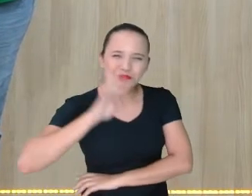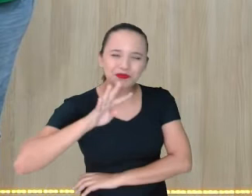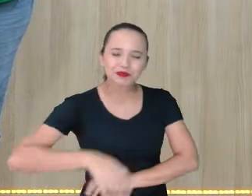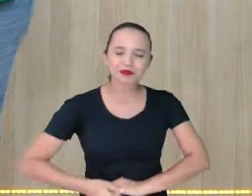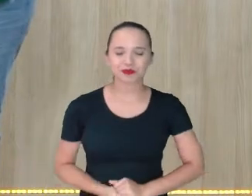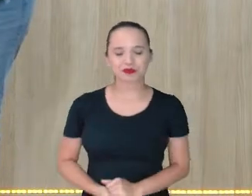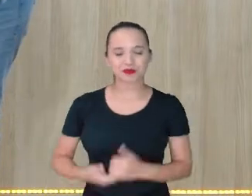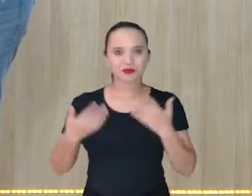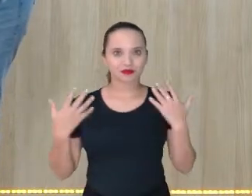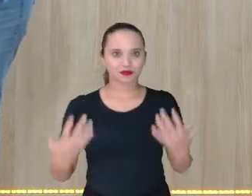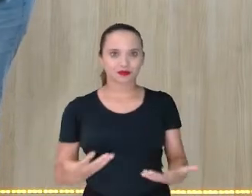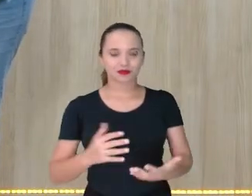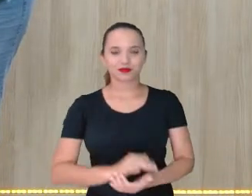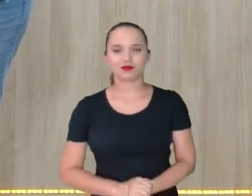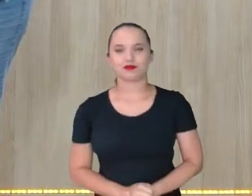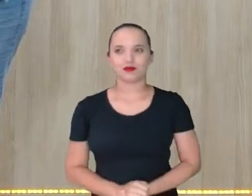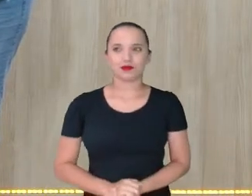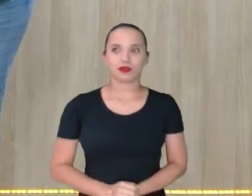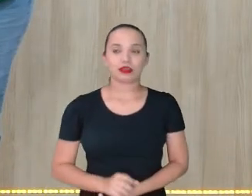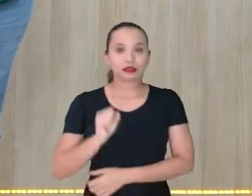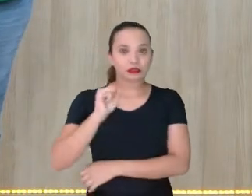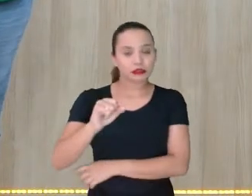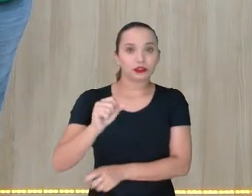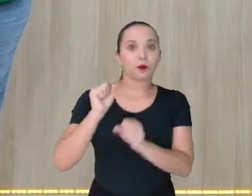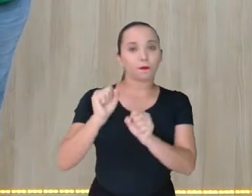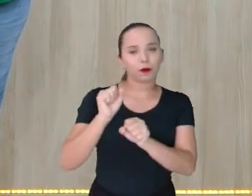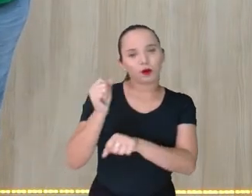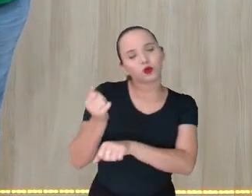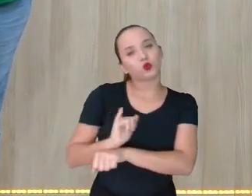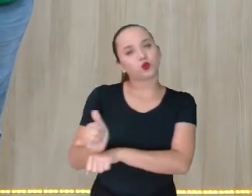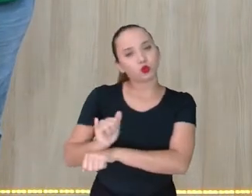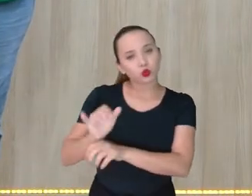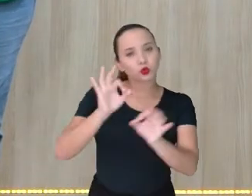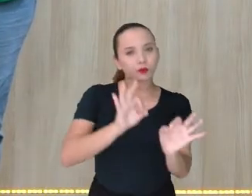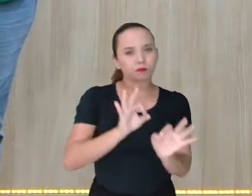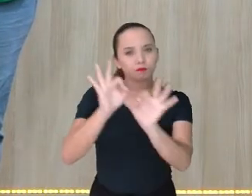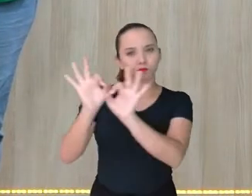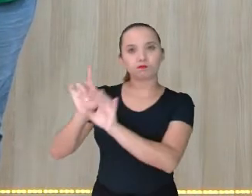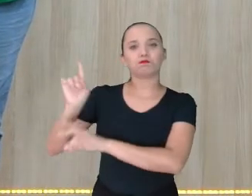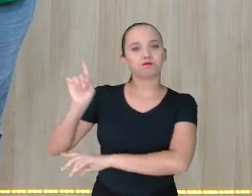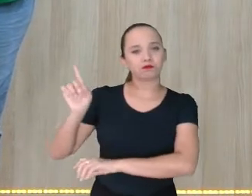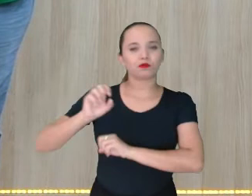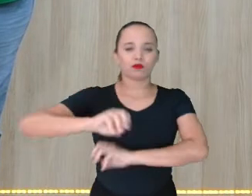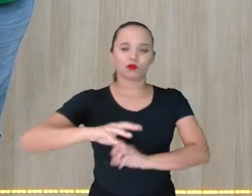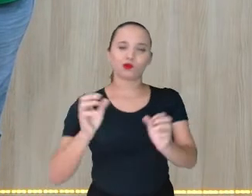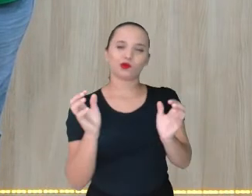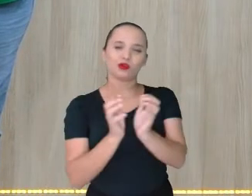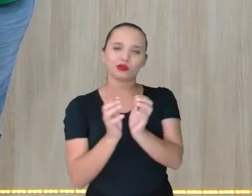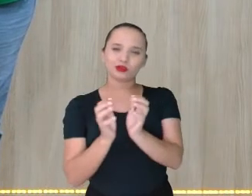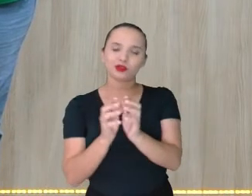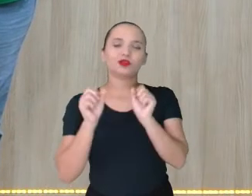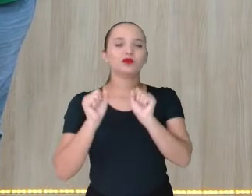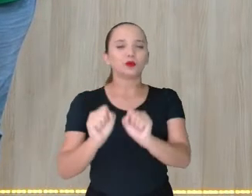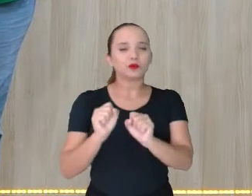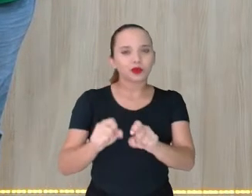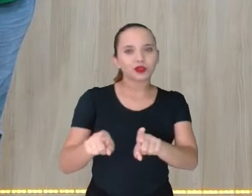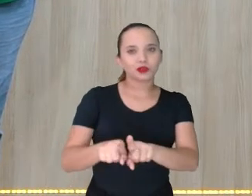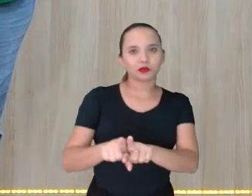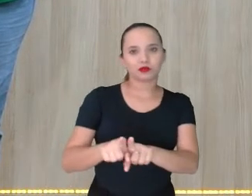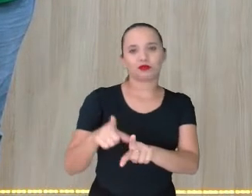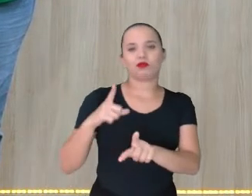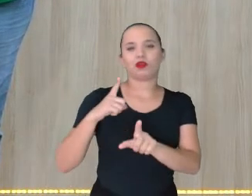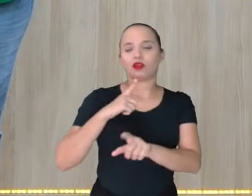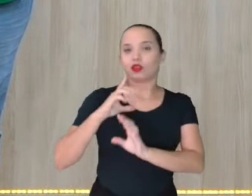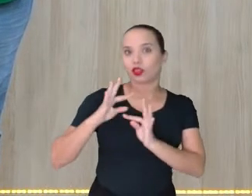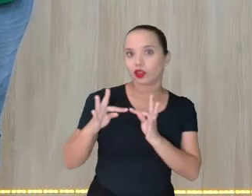é. E também, quem quiser dar uma olhadinha no YouTube, lá na plataforma do Educa Recife, você pode também ter acesso